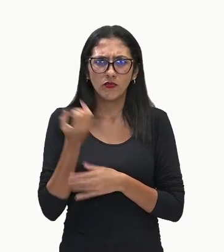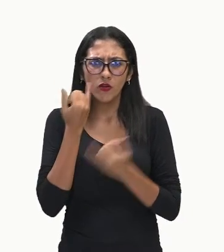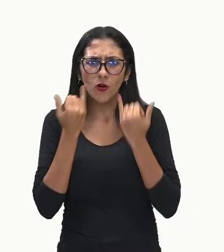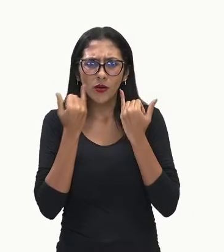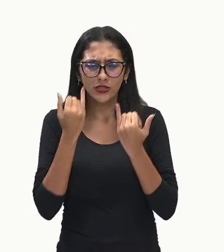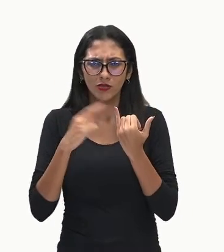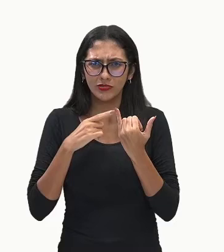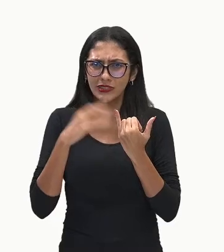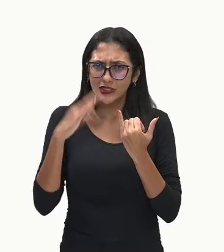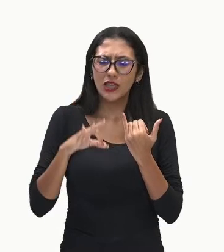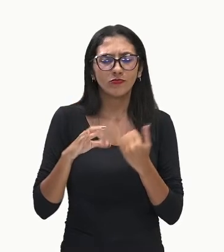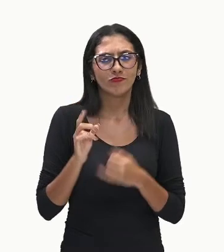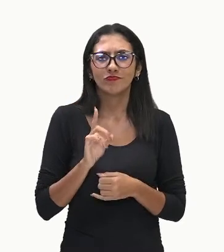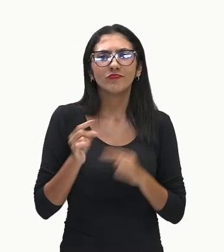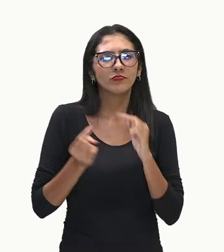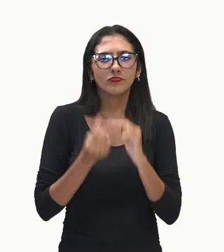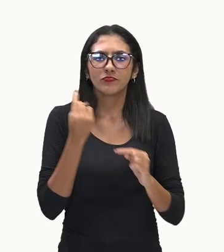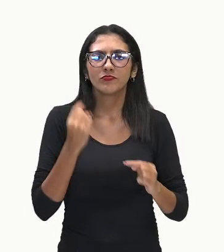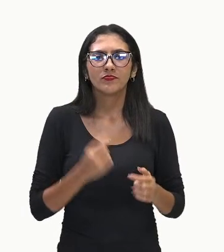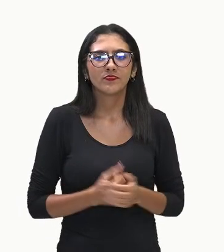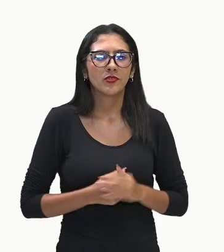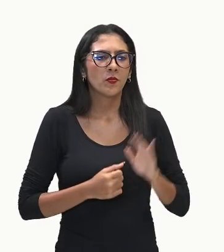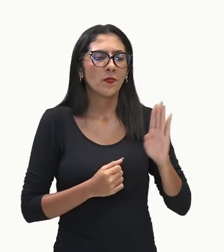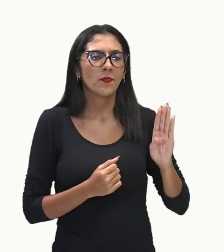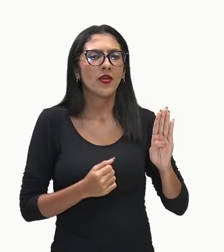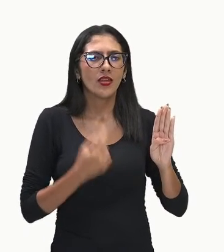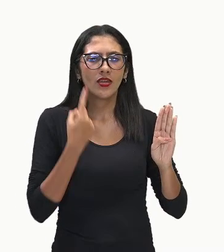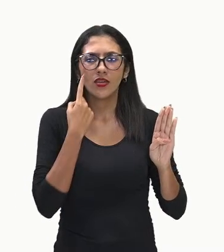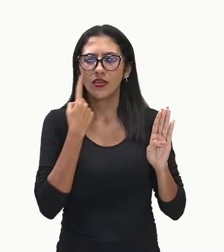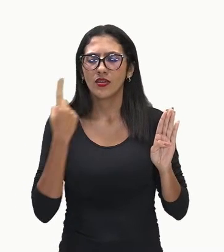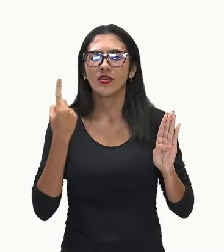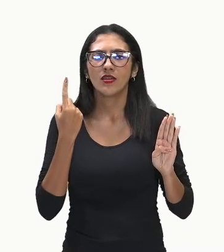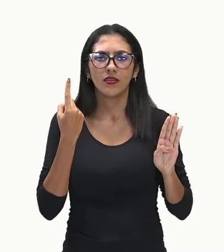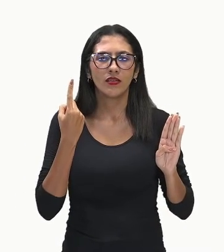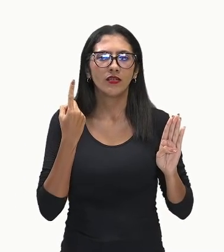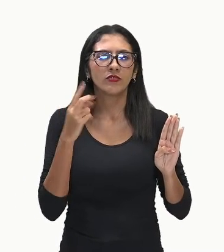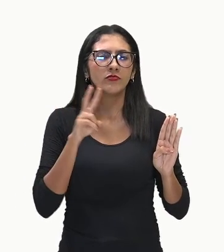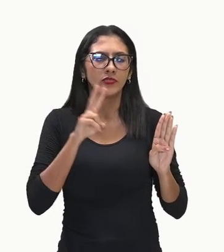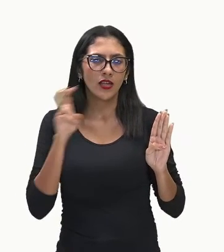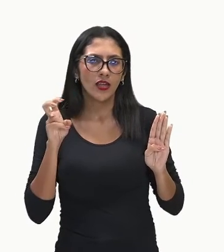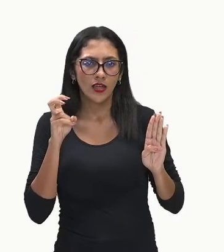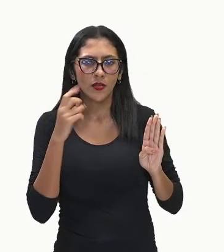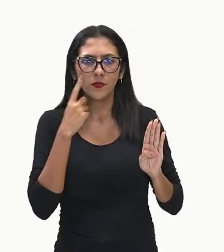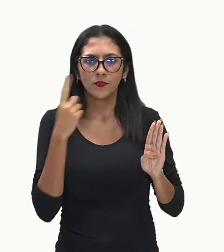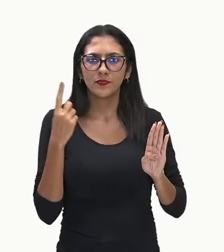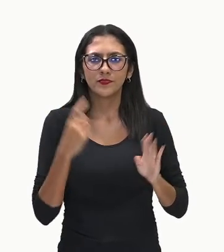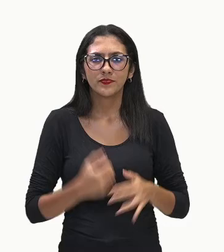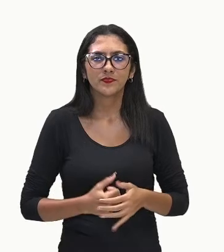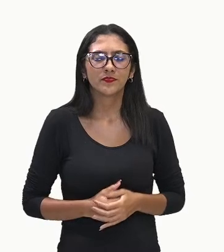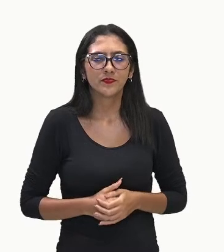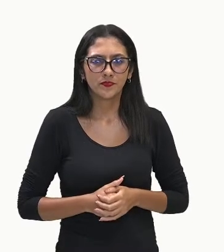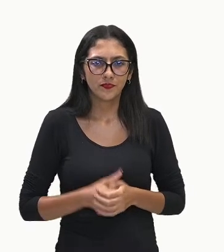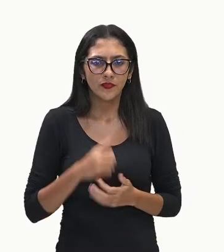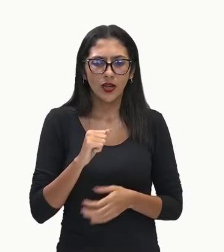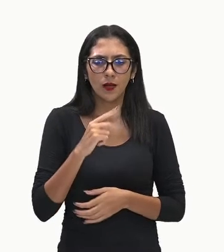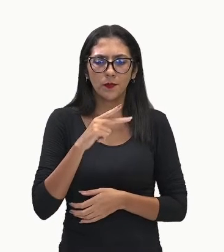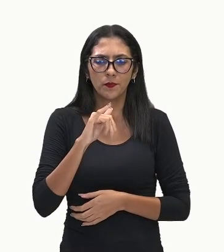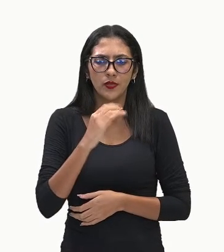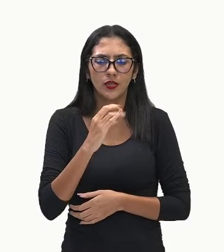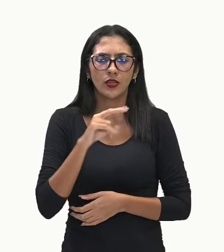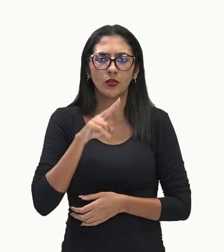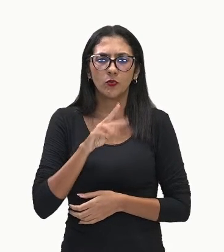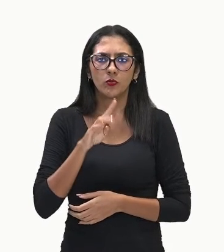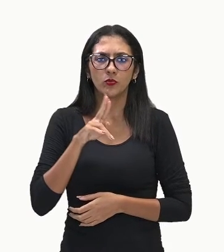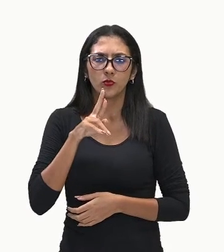isso daqui. O milagre do mel é o título, né, da reportagem. A apicultura se expande e